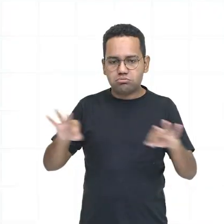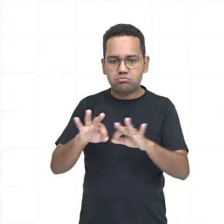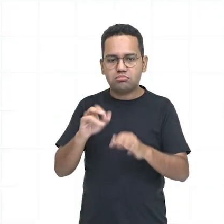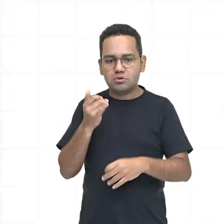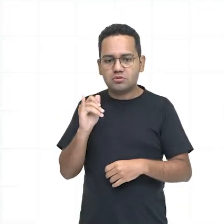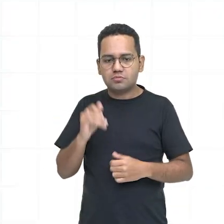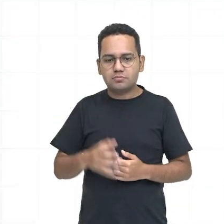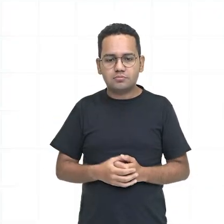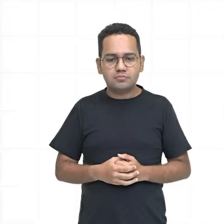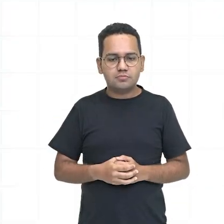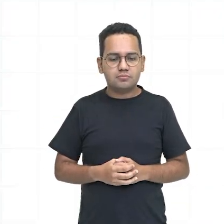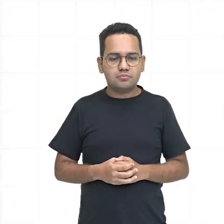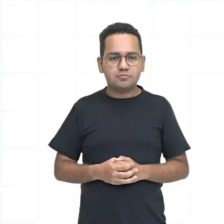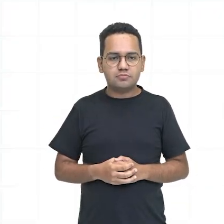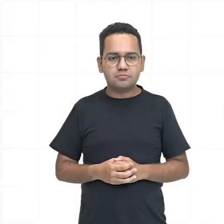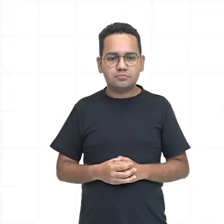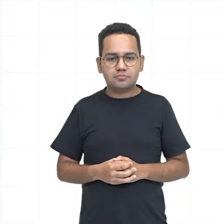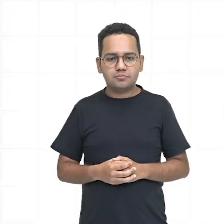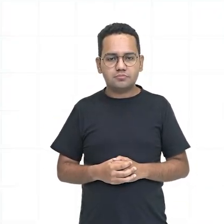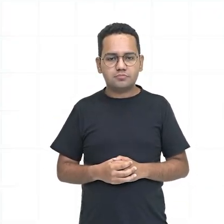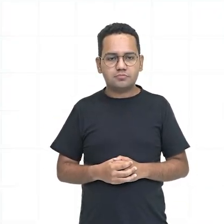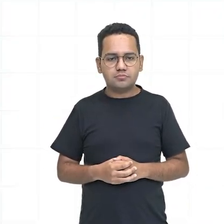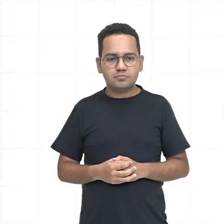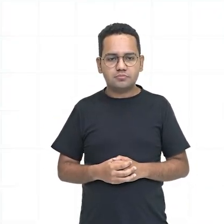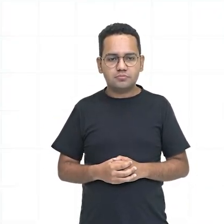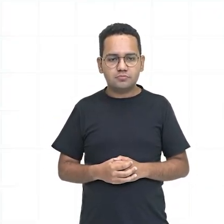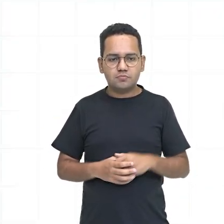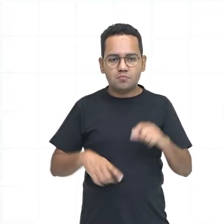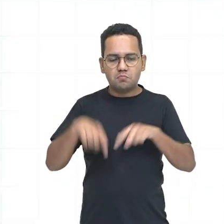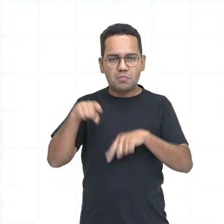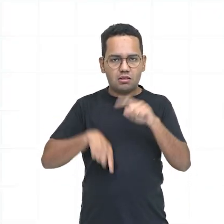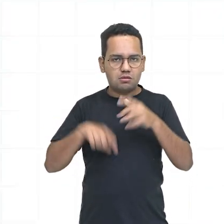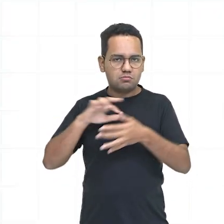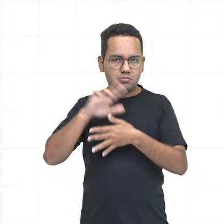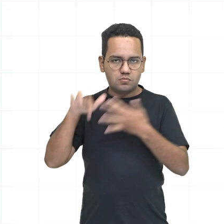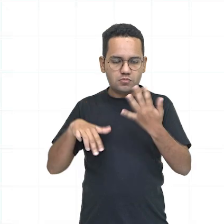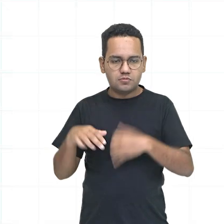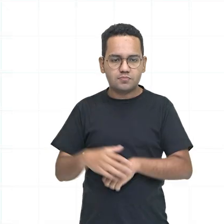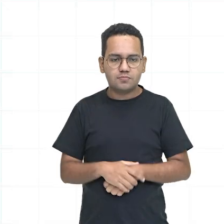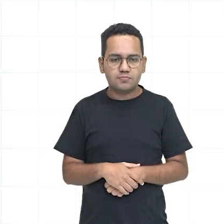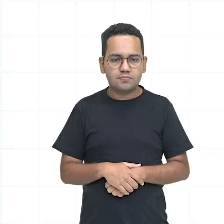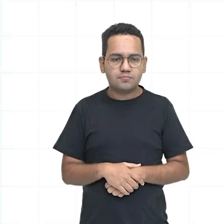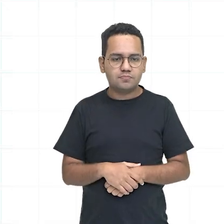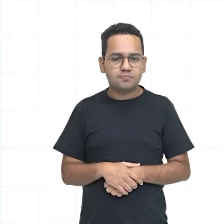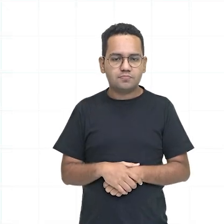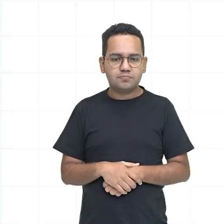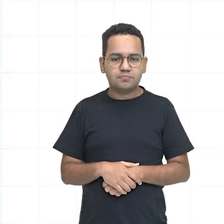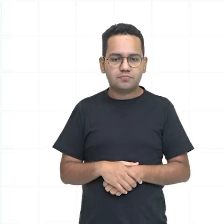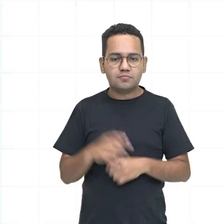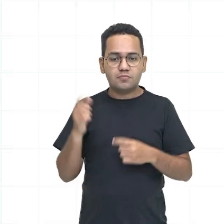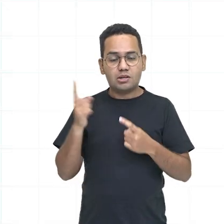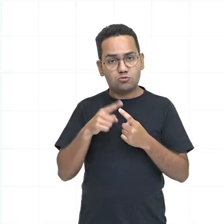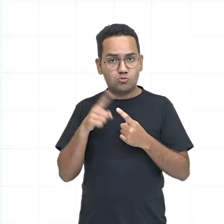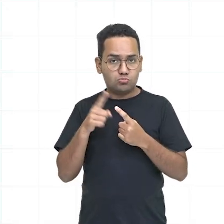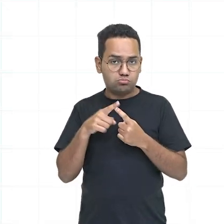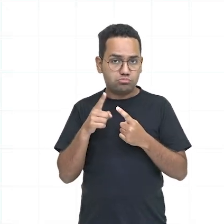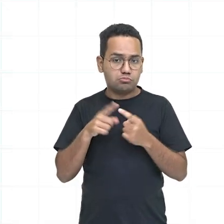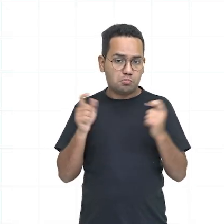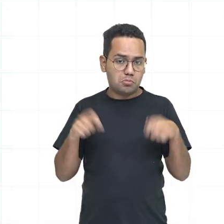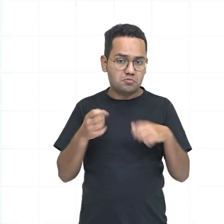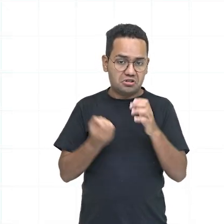Vejam, temos aqui seus componentes, que temos fonte de energia,